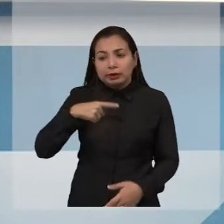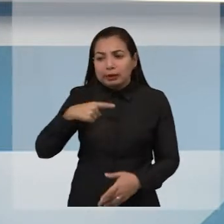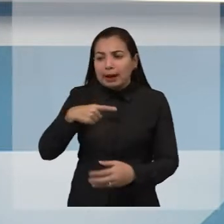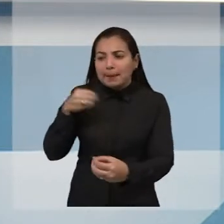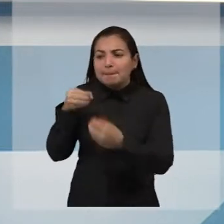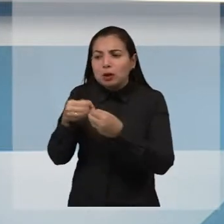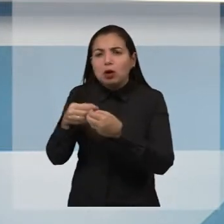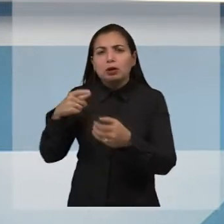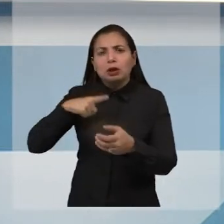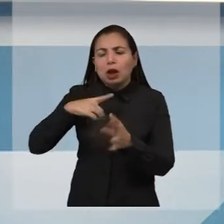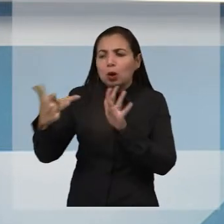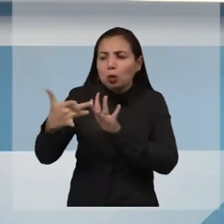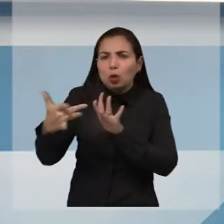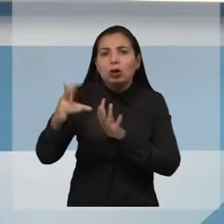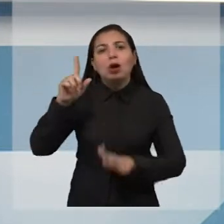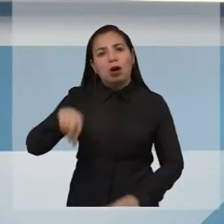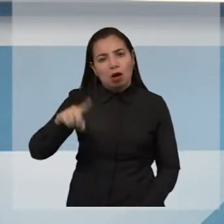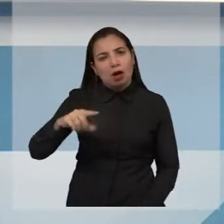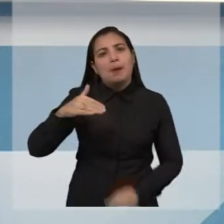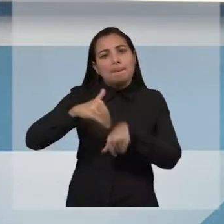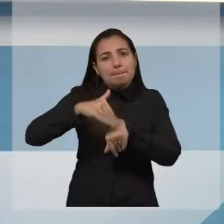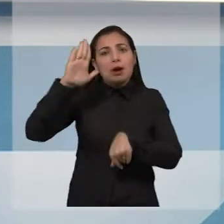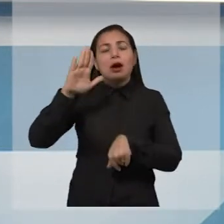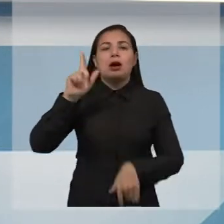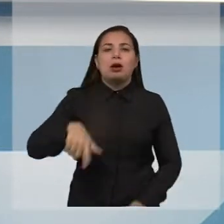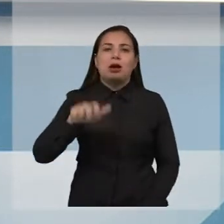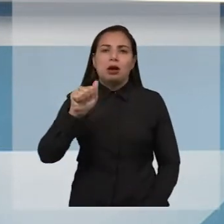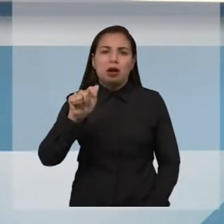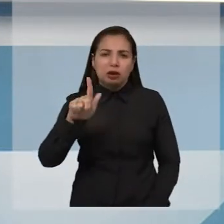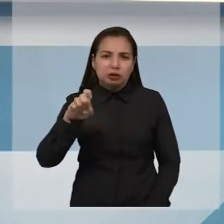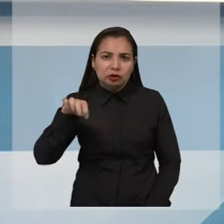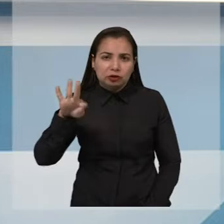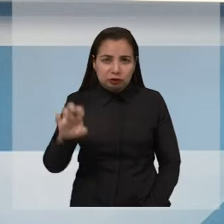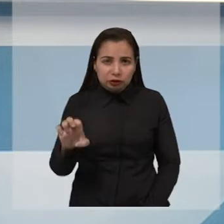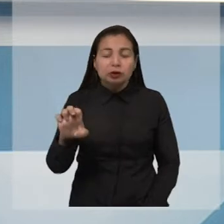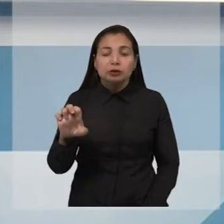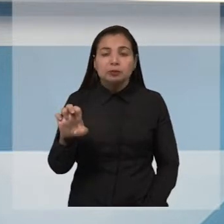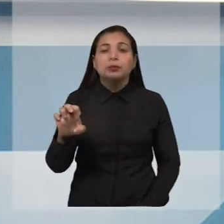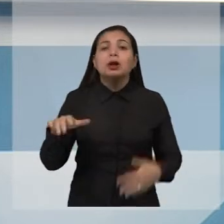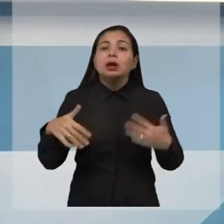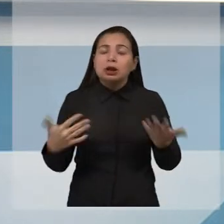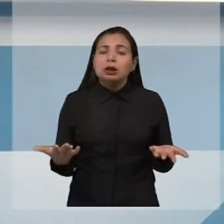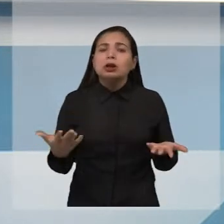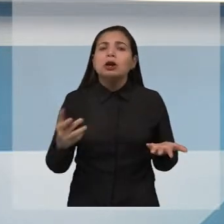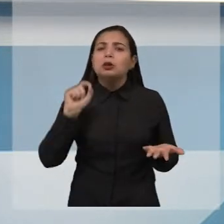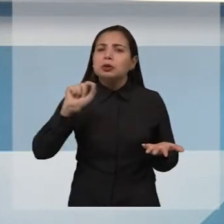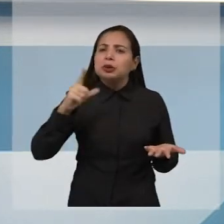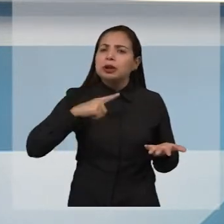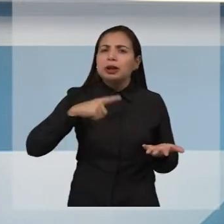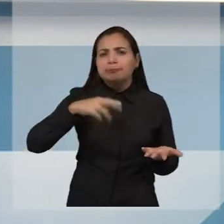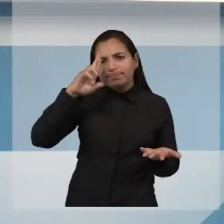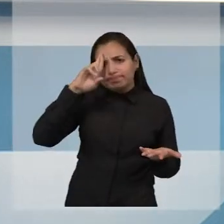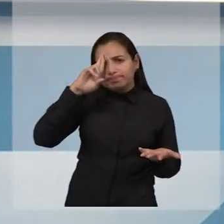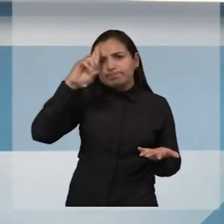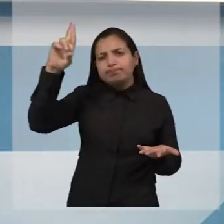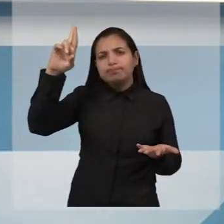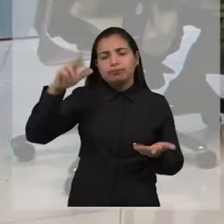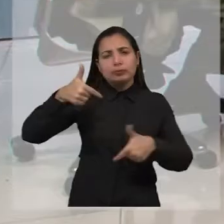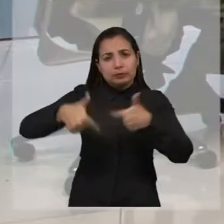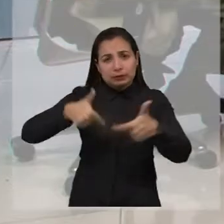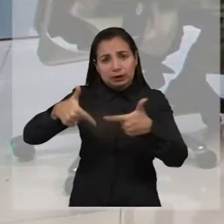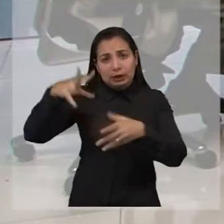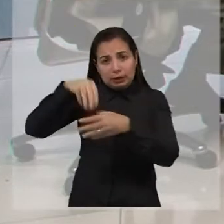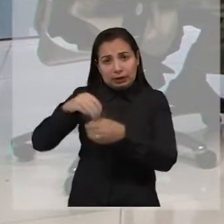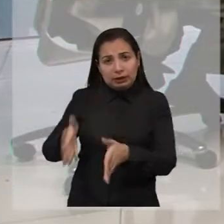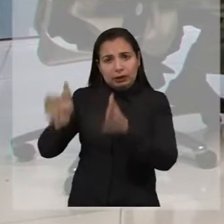agentes. Então a gente compreende isso também, que a natureza é embrutecedora. Mas a questão gerencial me parece aí, doutora